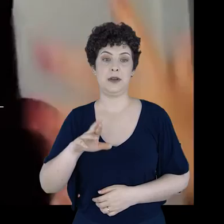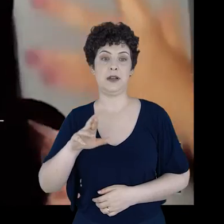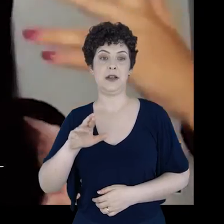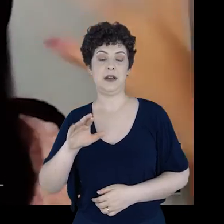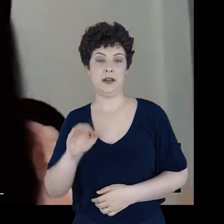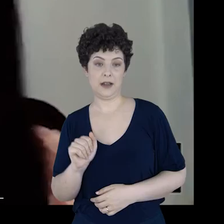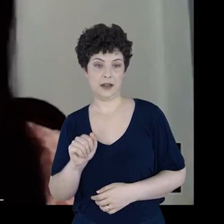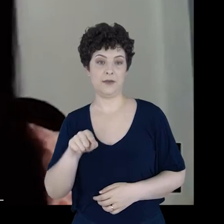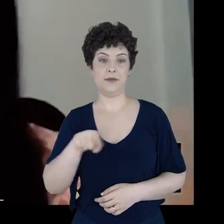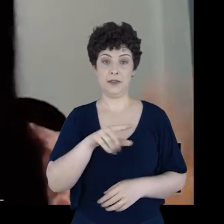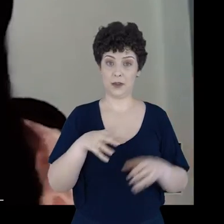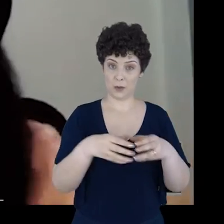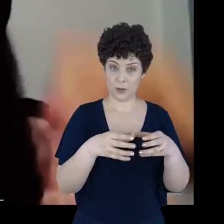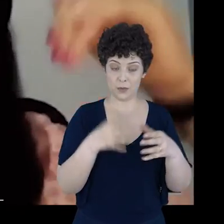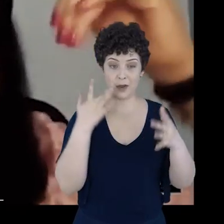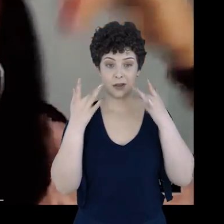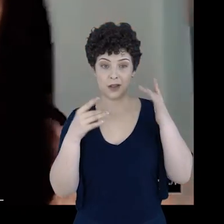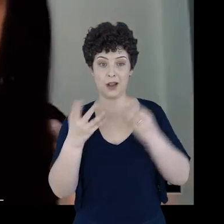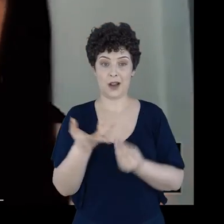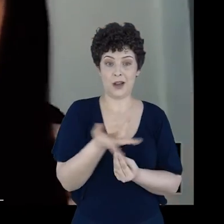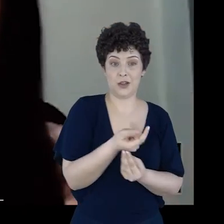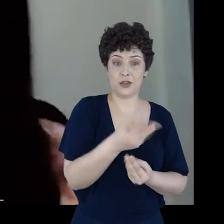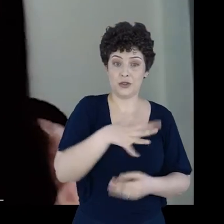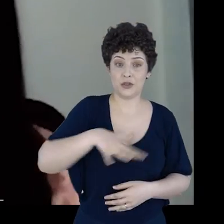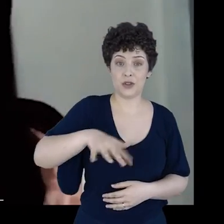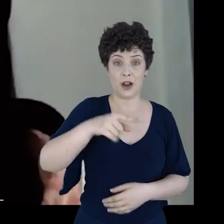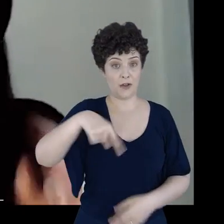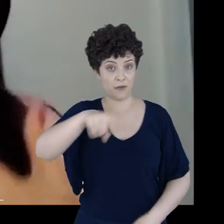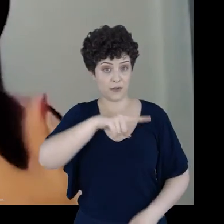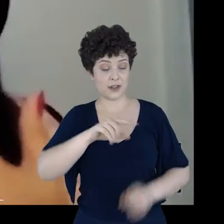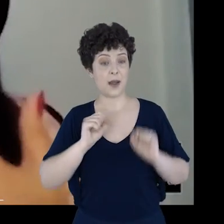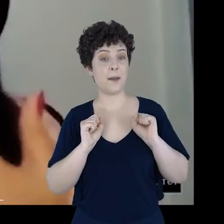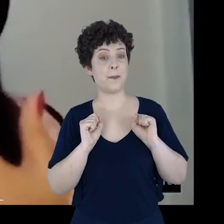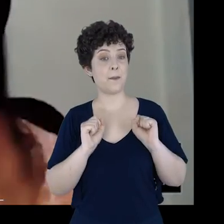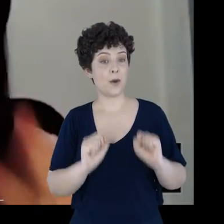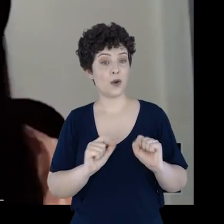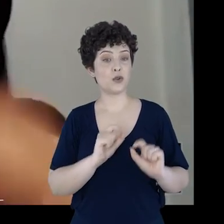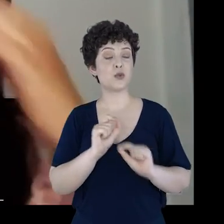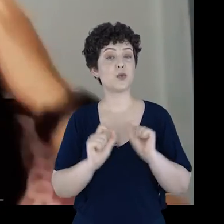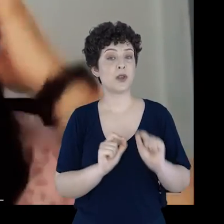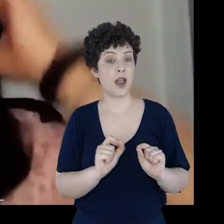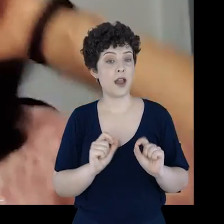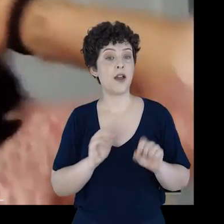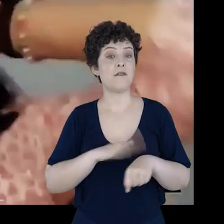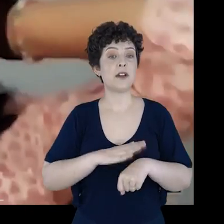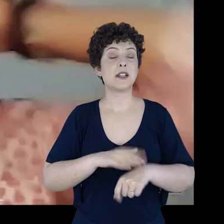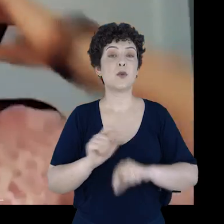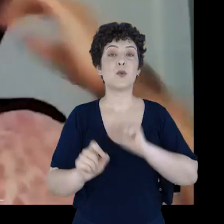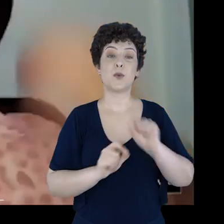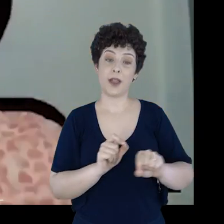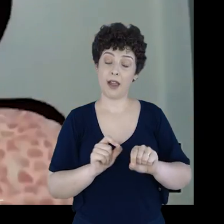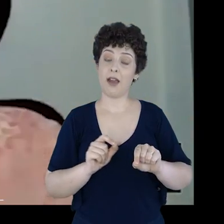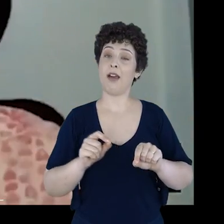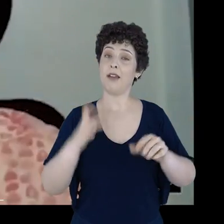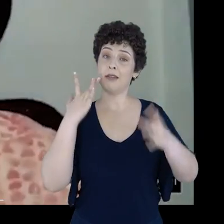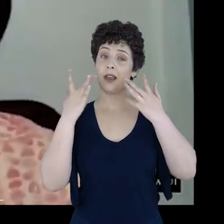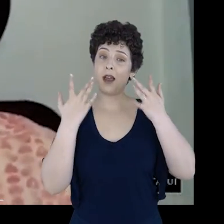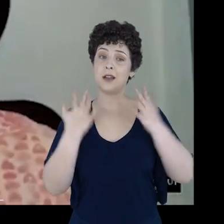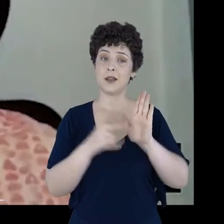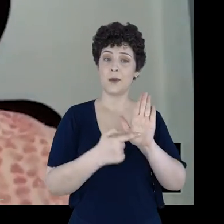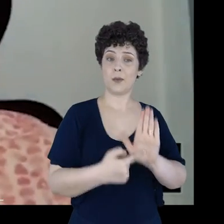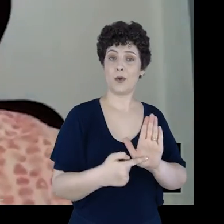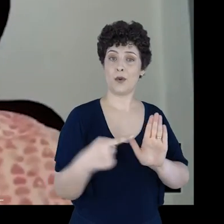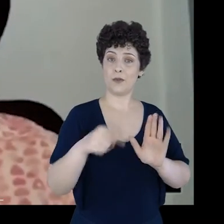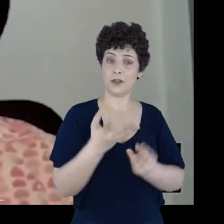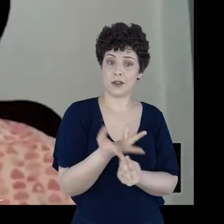tempo. Então, vocês que têm grupo de teatro, artistas em geral, vocês podem conceber... Andresa. ...o espetáculo de